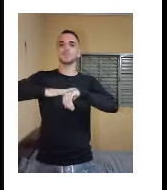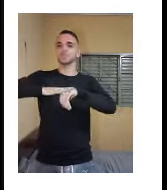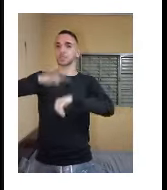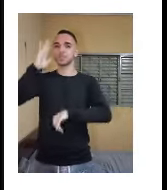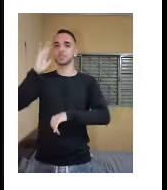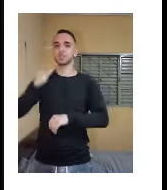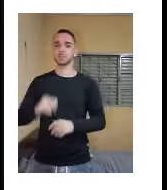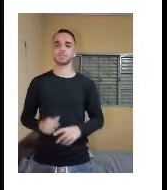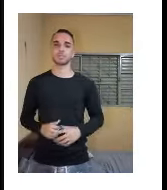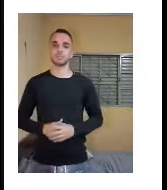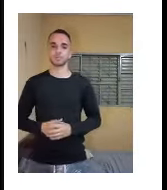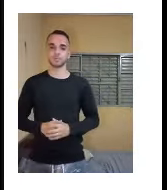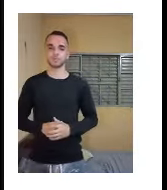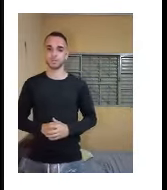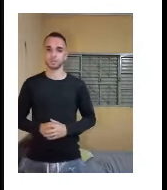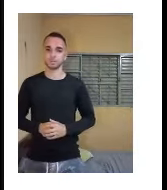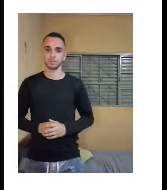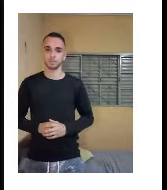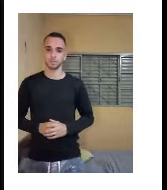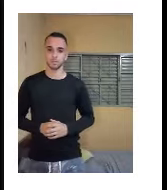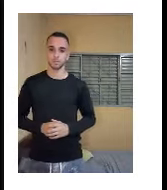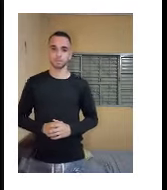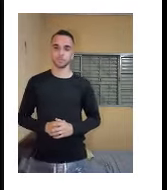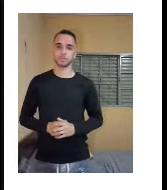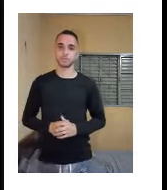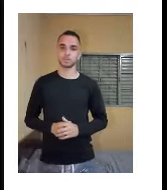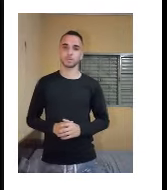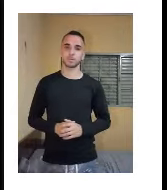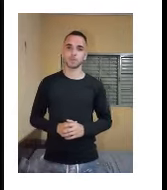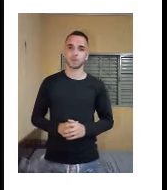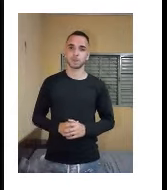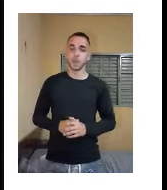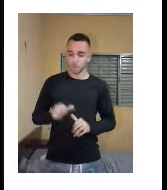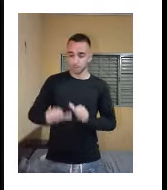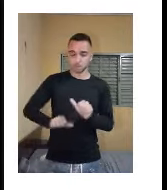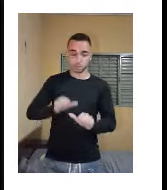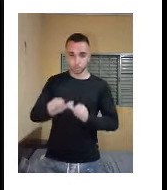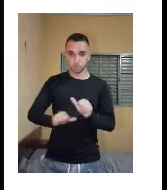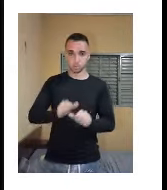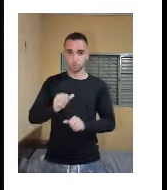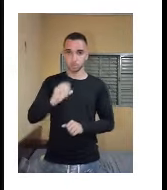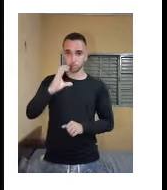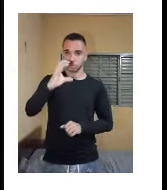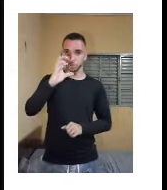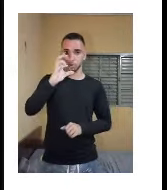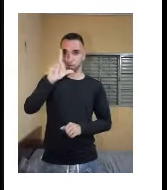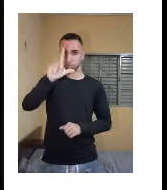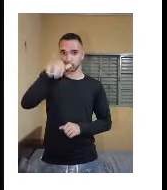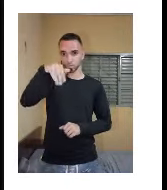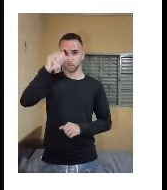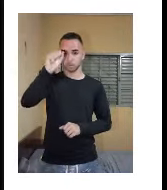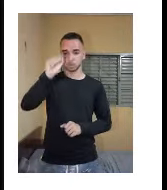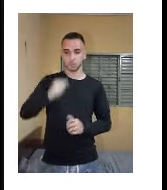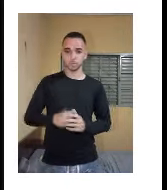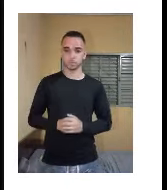E a mudança do clima, né, ela é, de fato, não só do